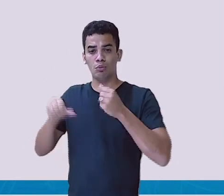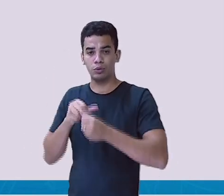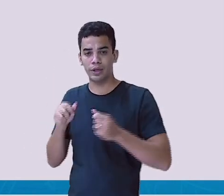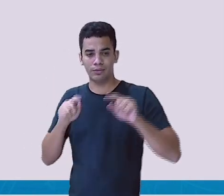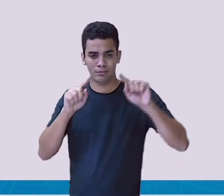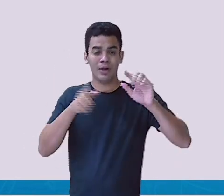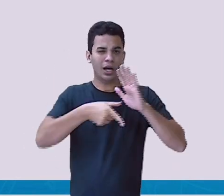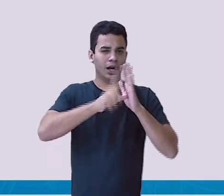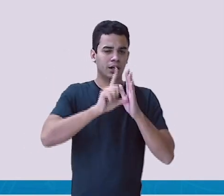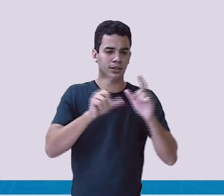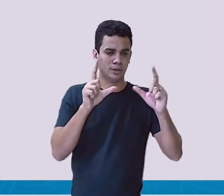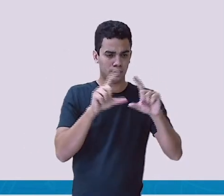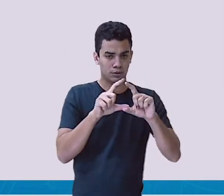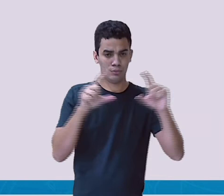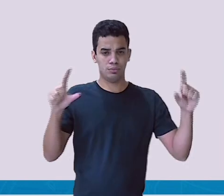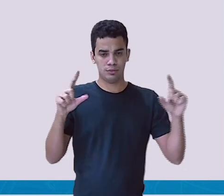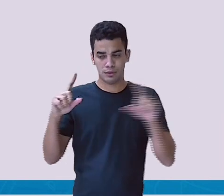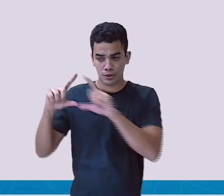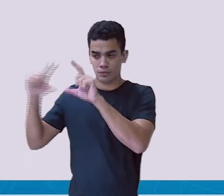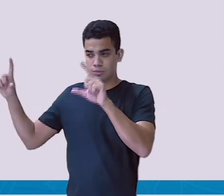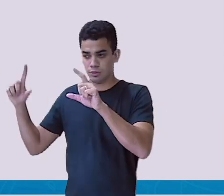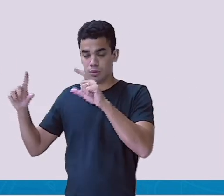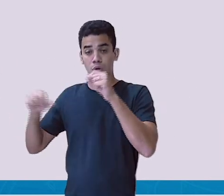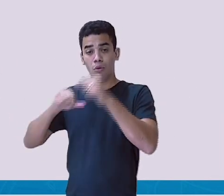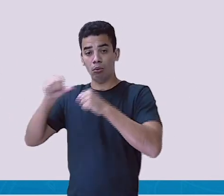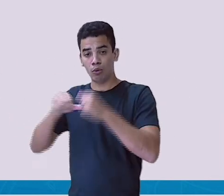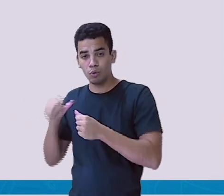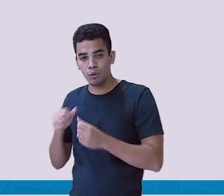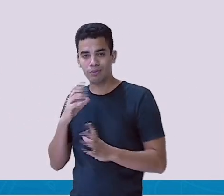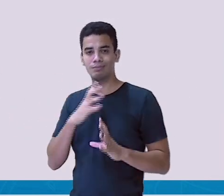aí eu armei a continha e resolvi.